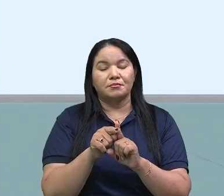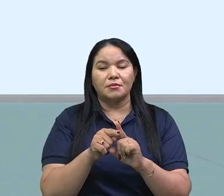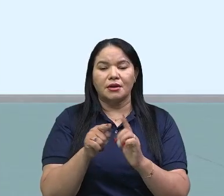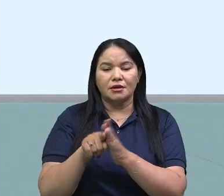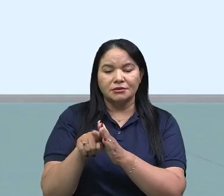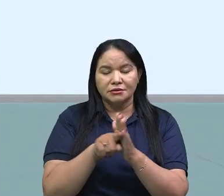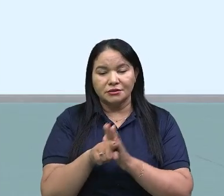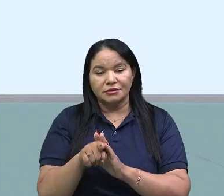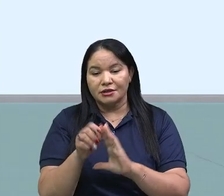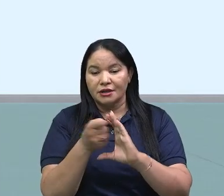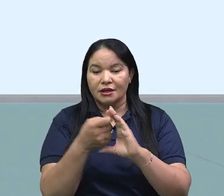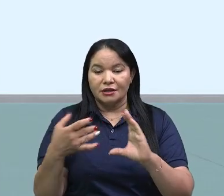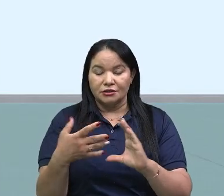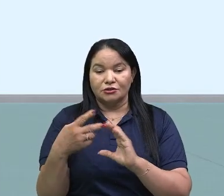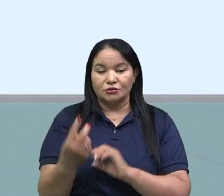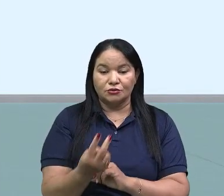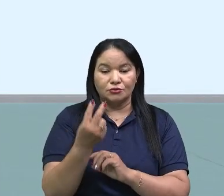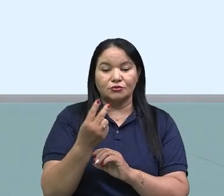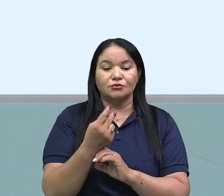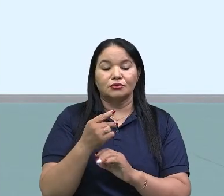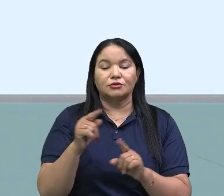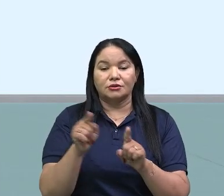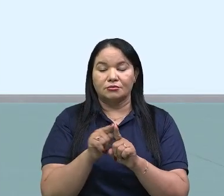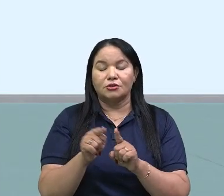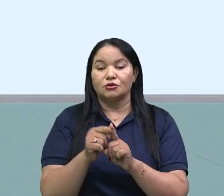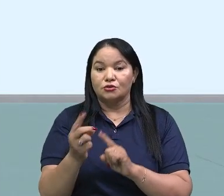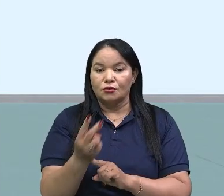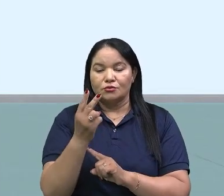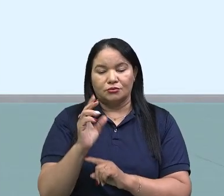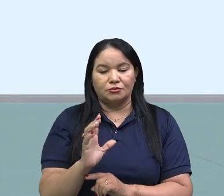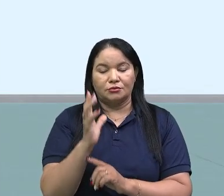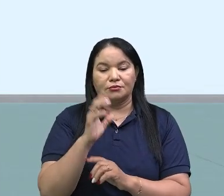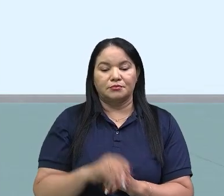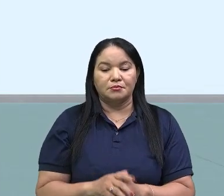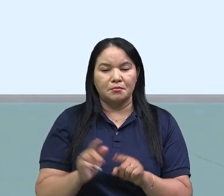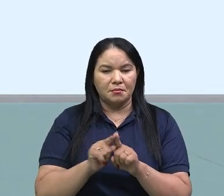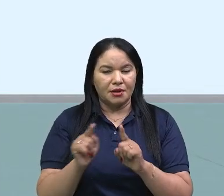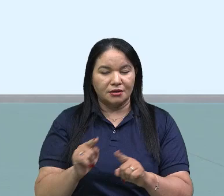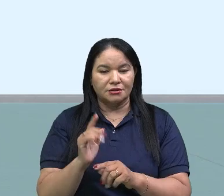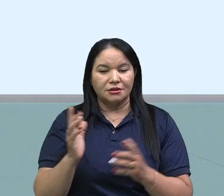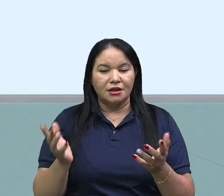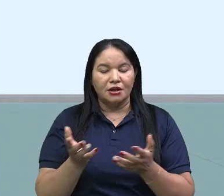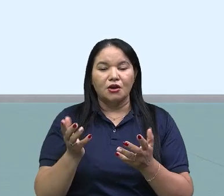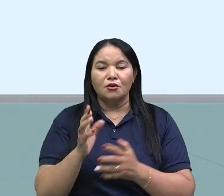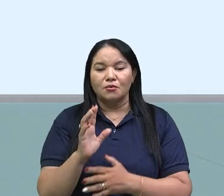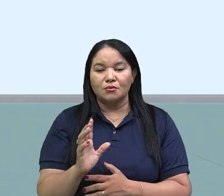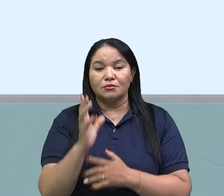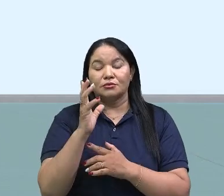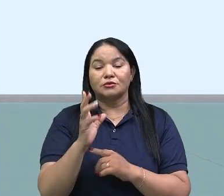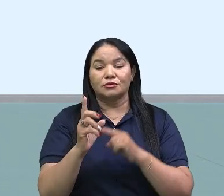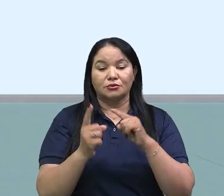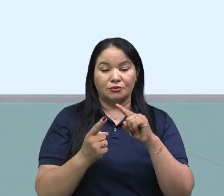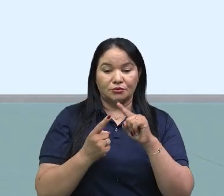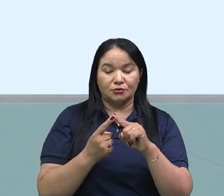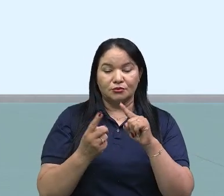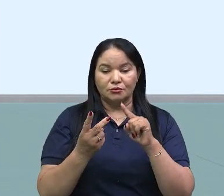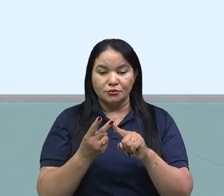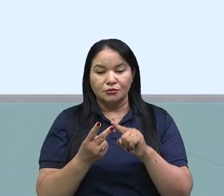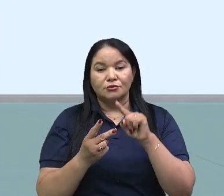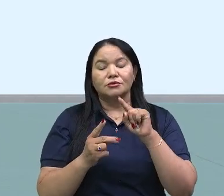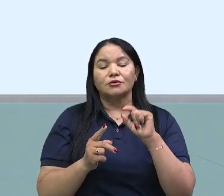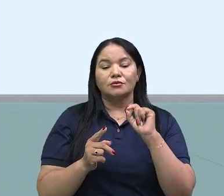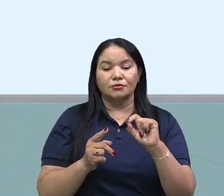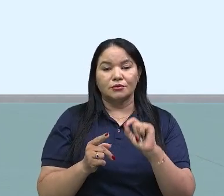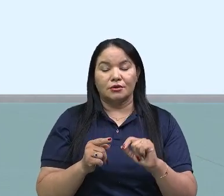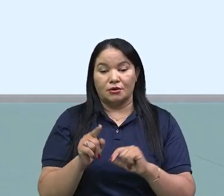migratório em 2 grandes grupos, não é isso? Em 2 grandes fatores. Isso, agora esses fatores vai ser tanto de repulsão, né, que a gente